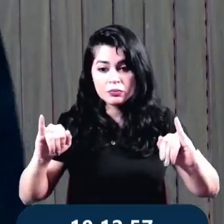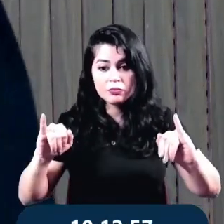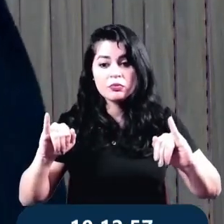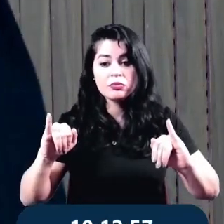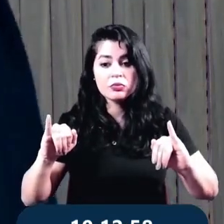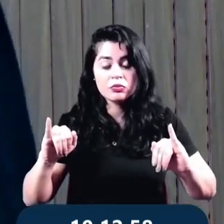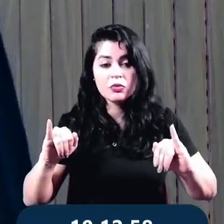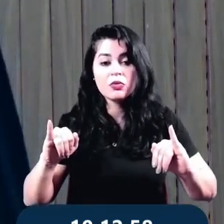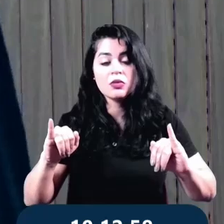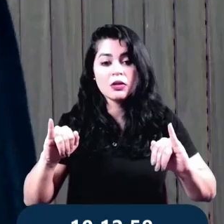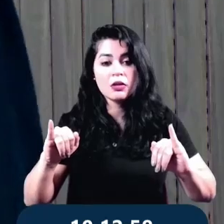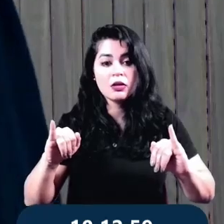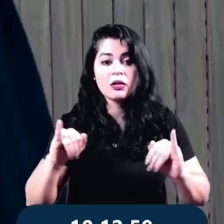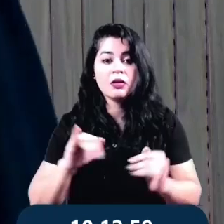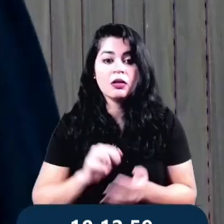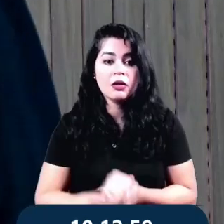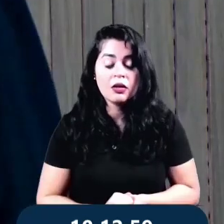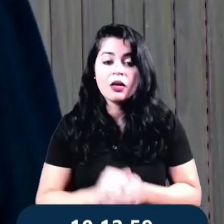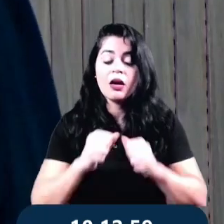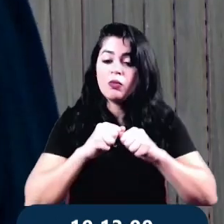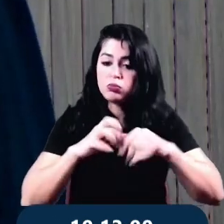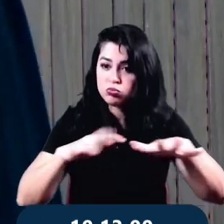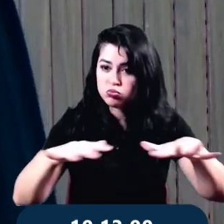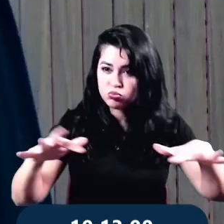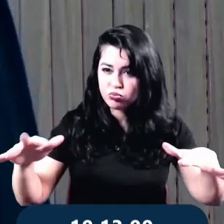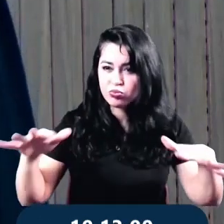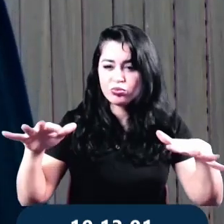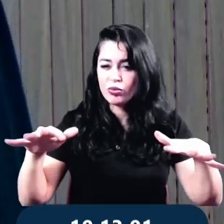que não vai repercutir bem,